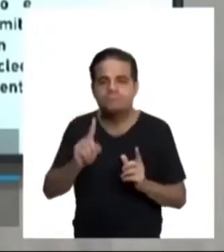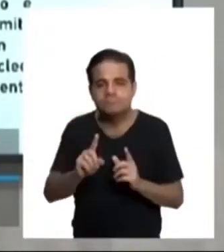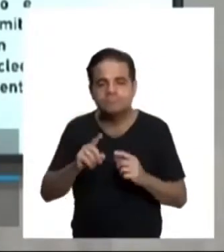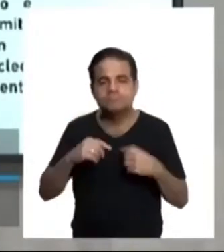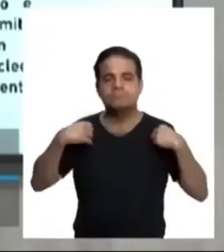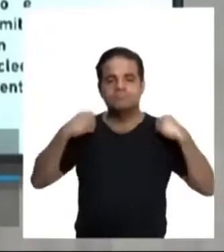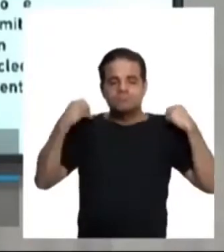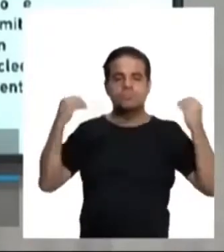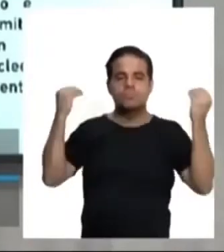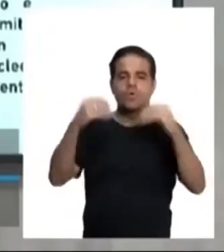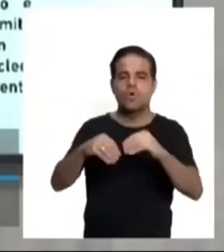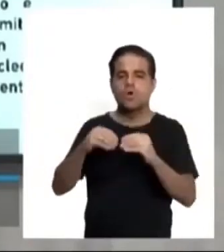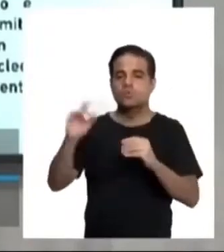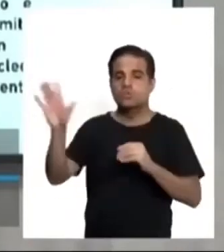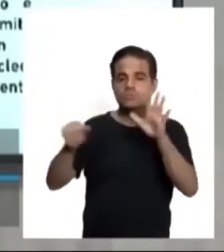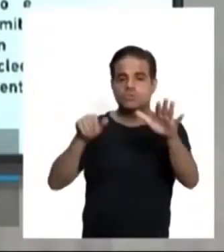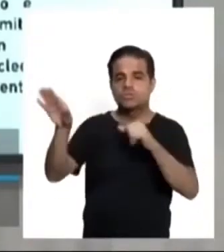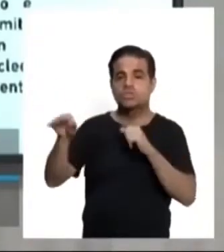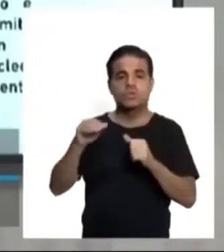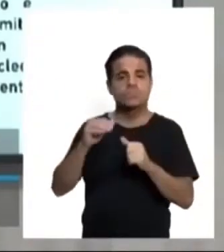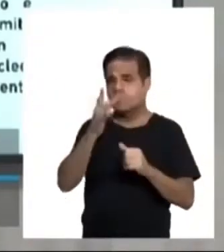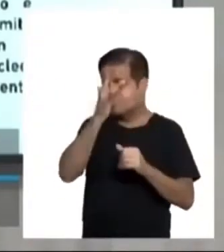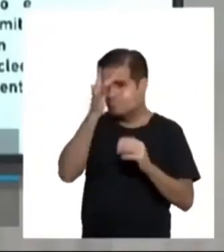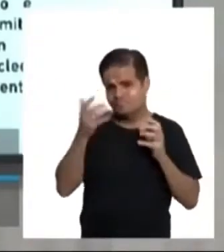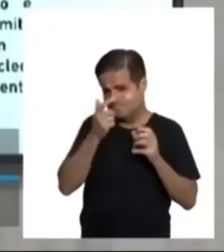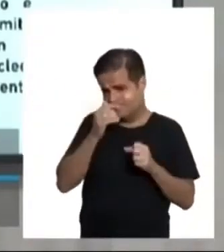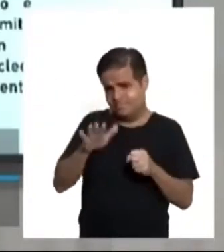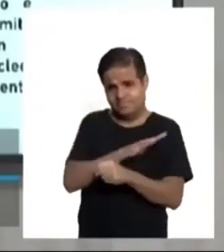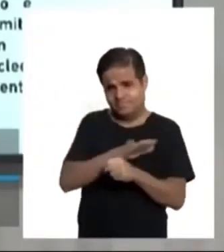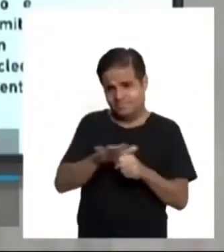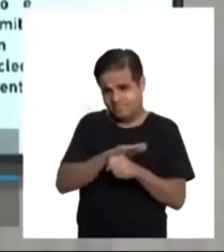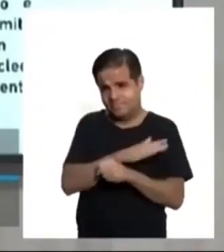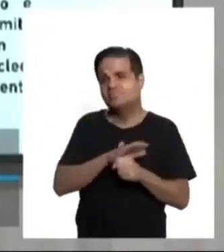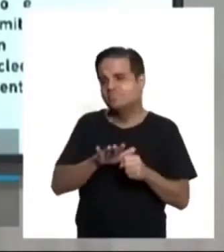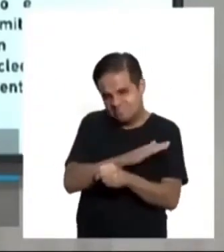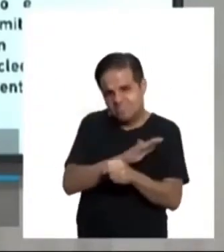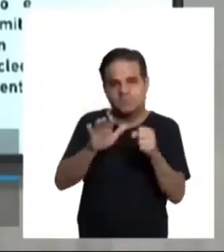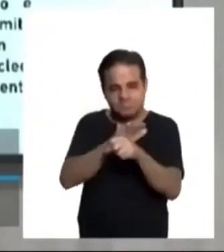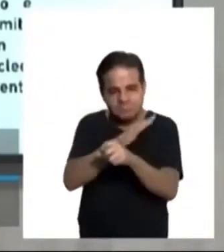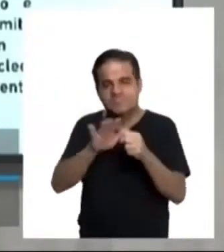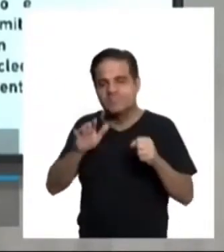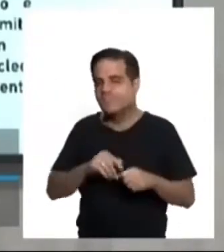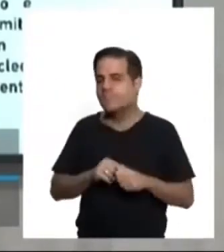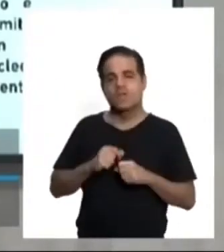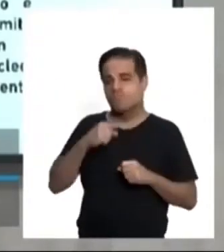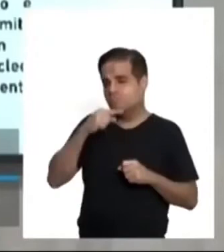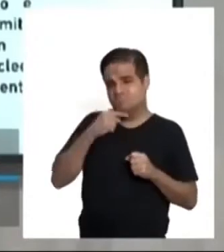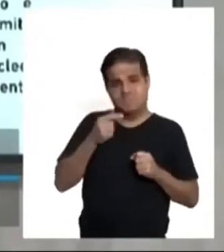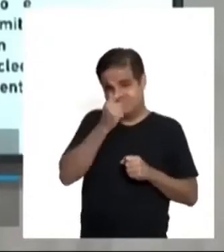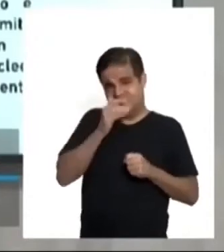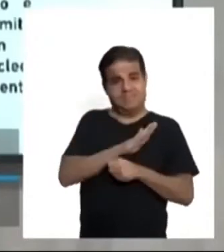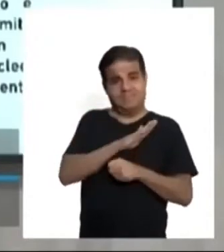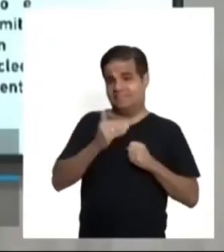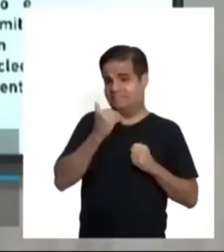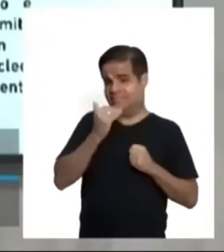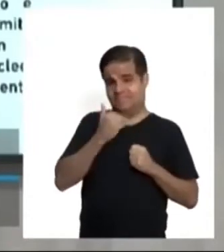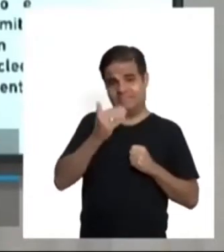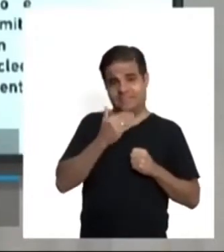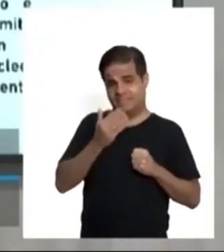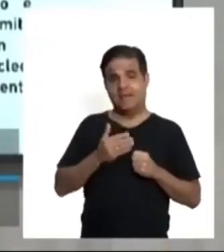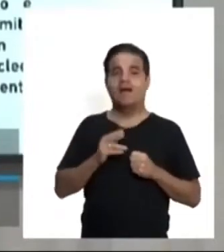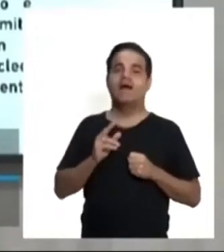o triplo de pessoas naquela sala, eu vou provocar uma instabilidade de espaço. Ninguém vai conseguir ficar lá.